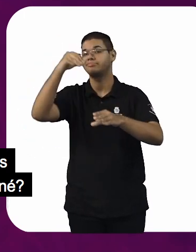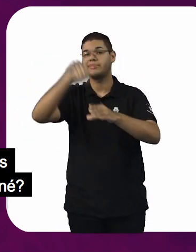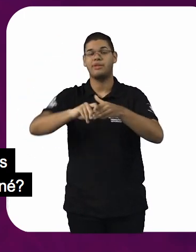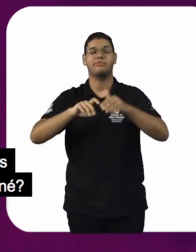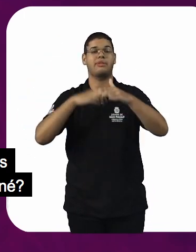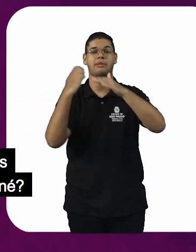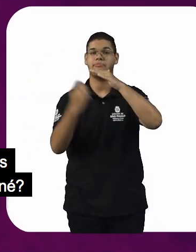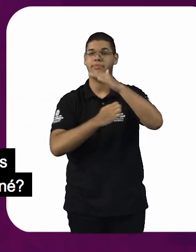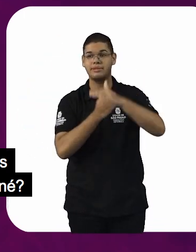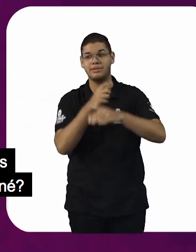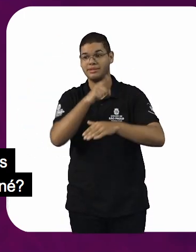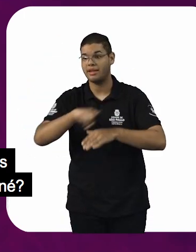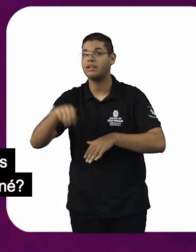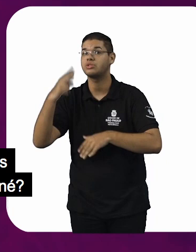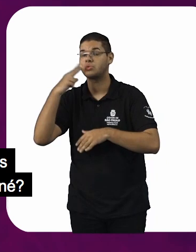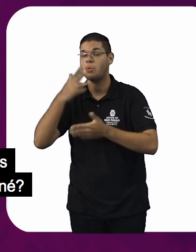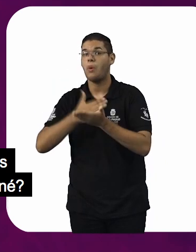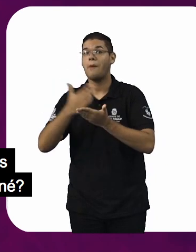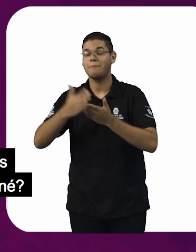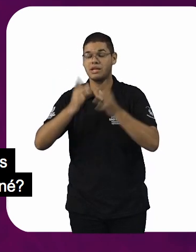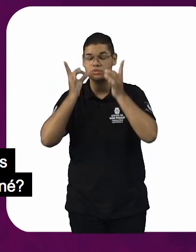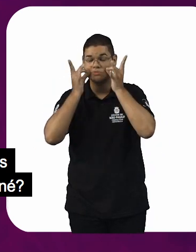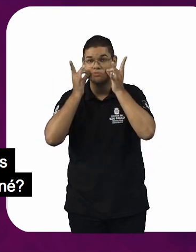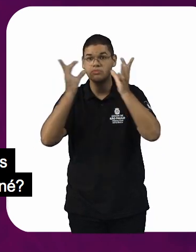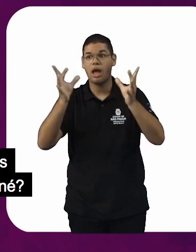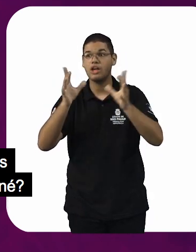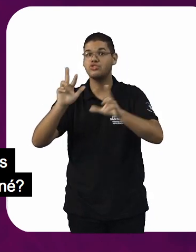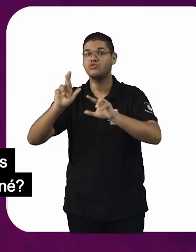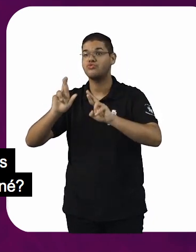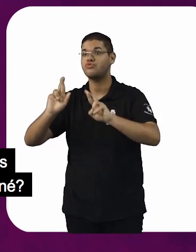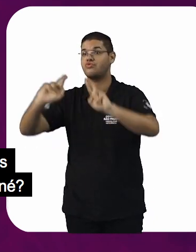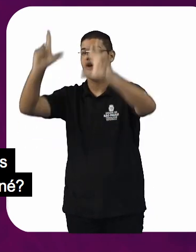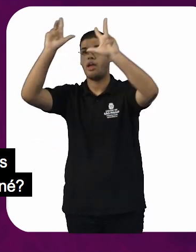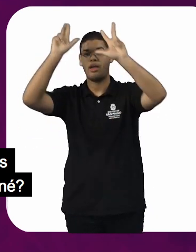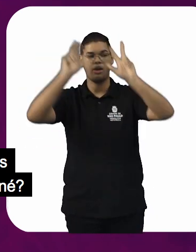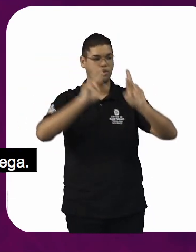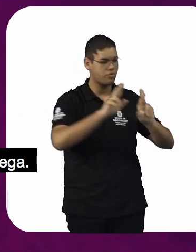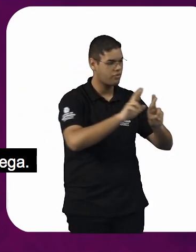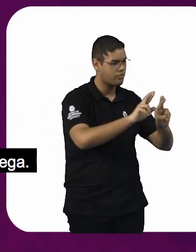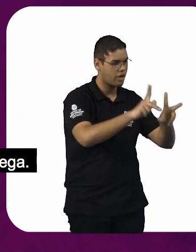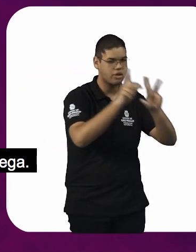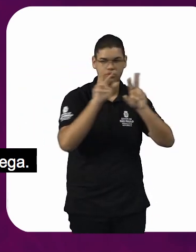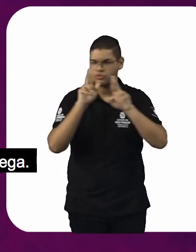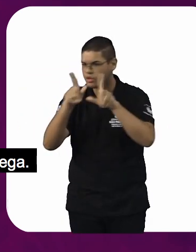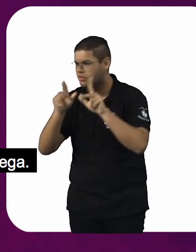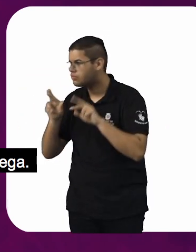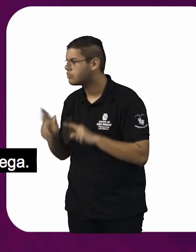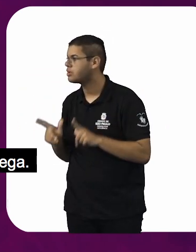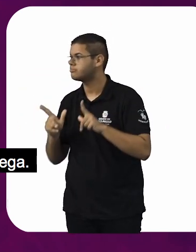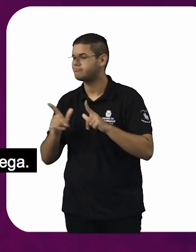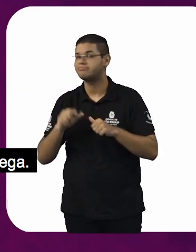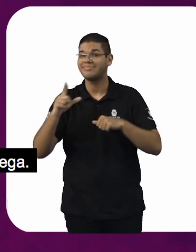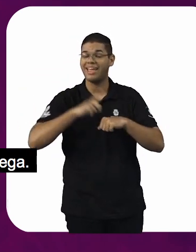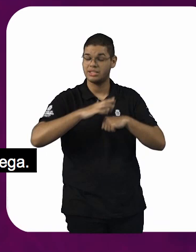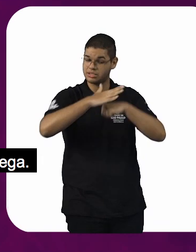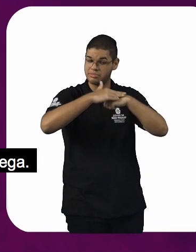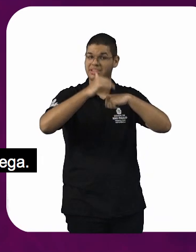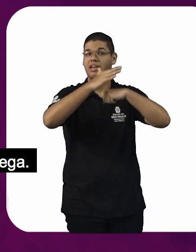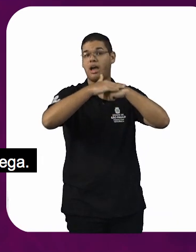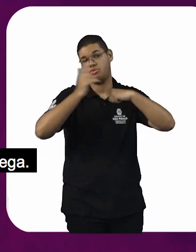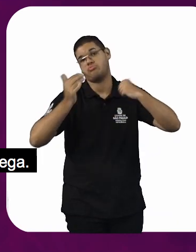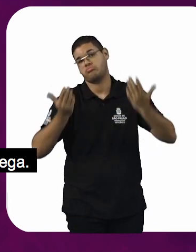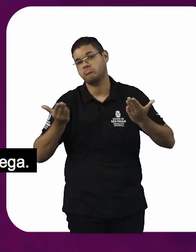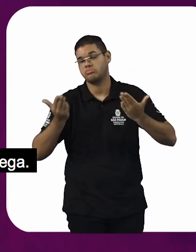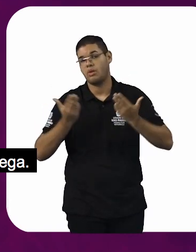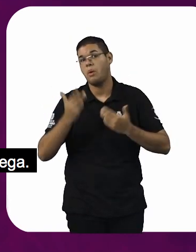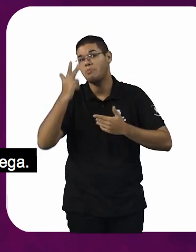a enxergar, né, esses debates com outros olhos, né? Eles começam a sensibilização que a gente diz, né? Porque às vezes a gente está falando